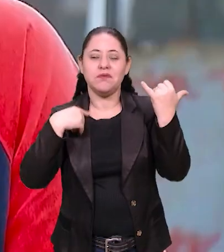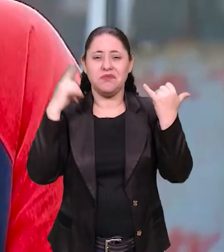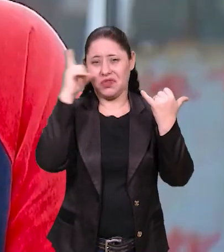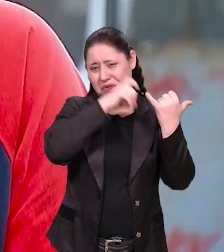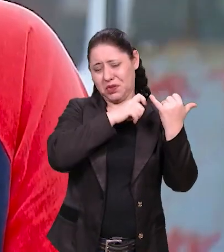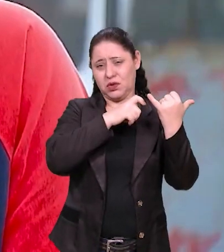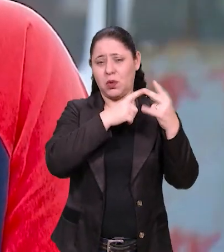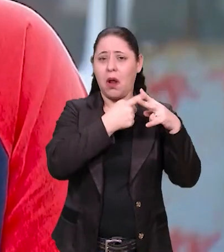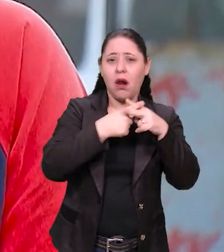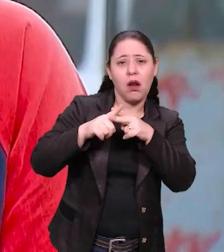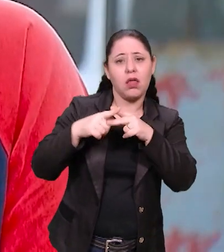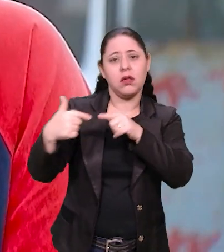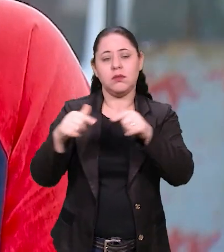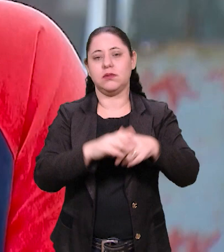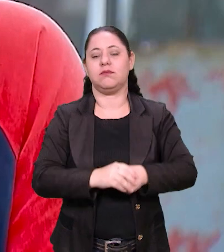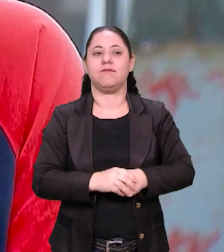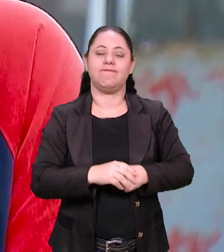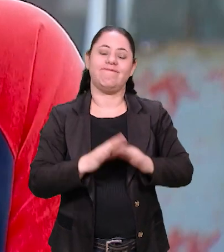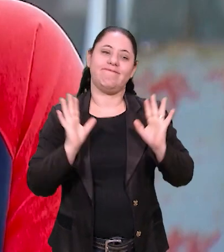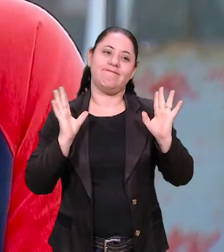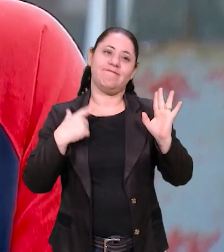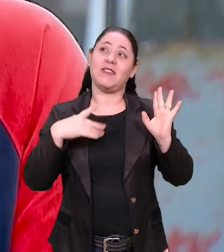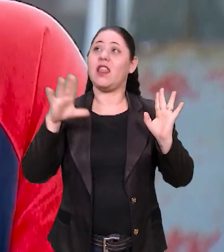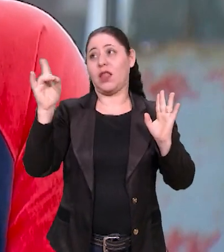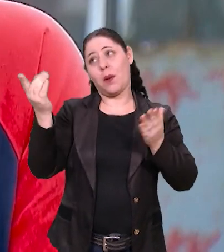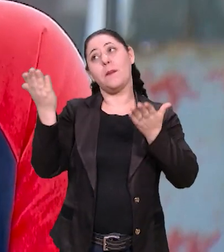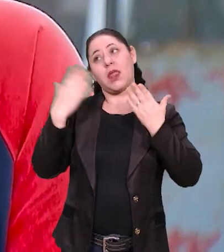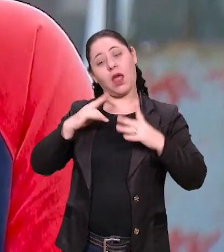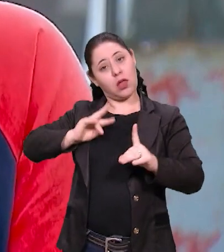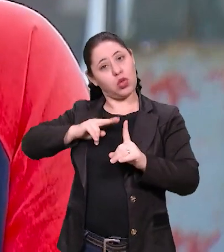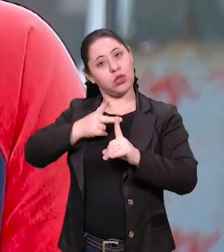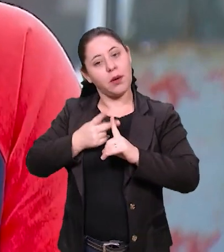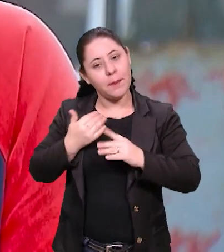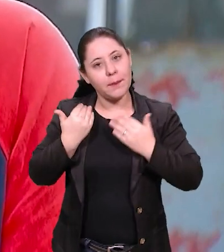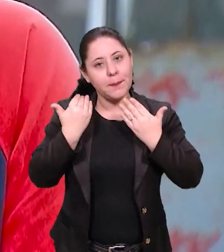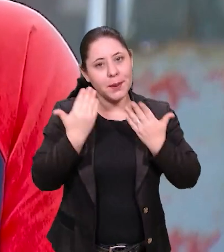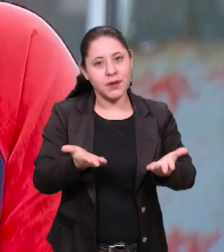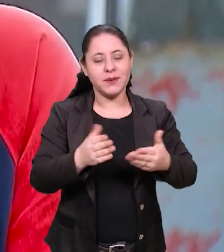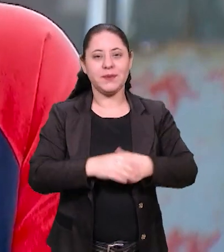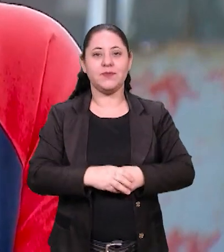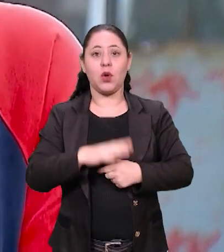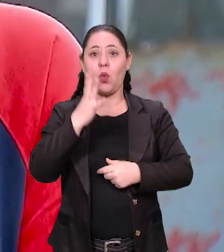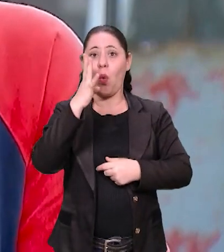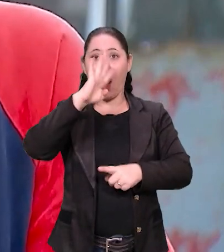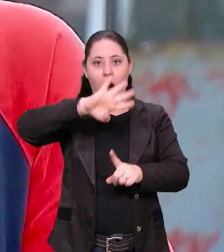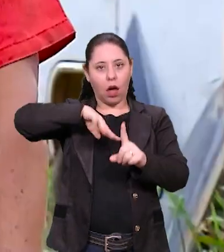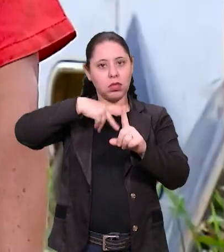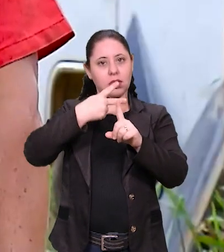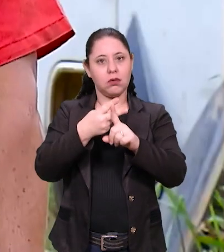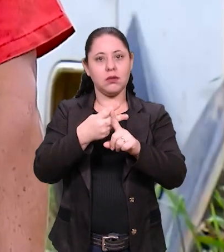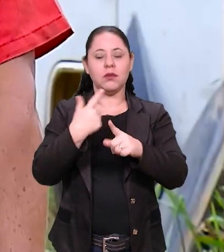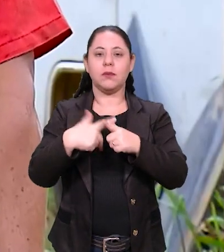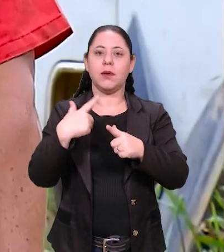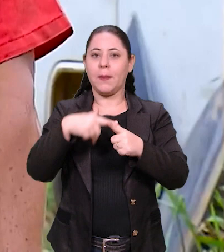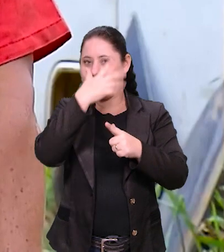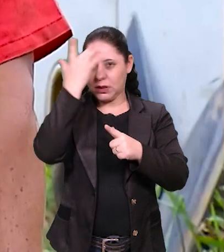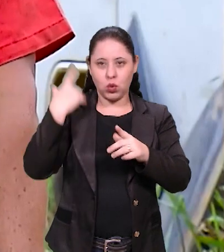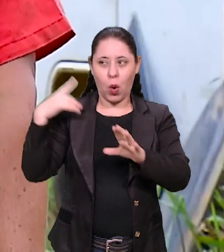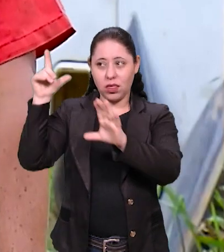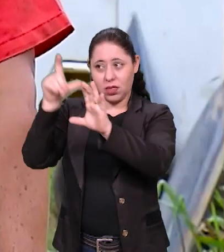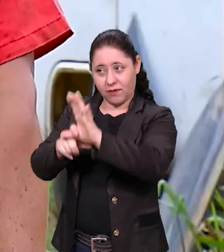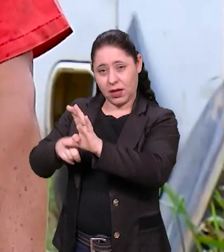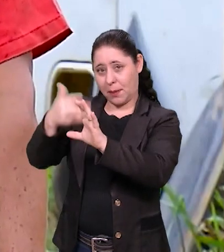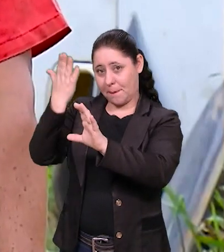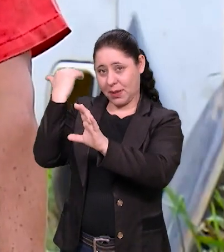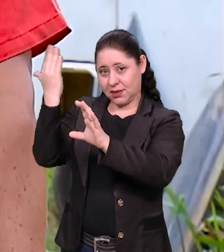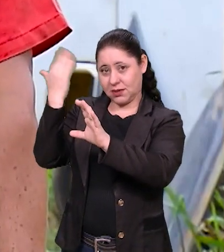serviço, né? Aí nisso aí eu falei, Deus me dá em dobro, né? E Deus me deu em quádruplo, né? Porque quem estava me